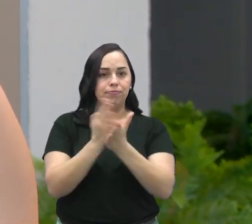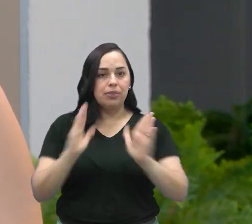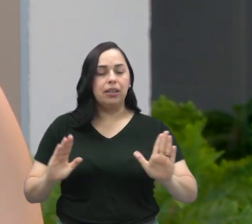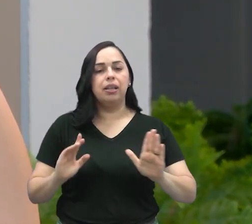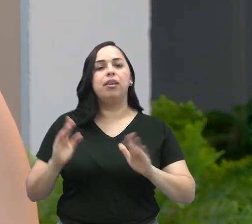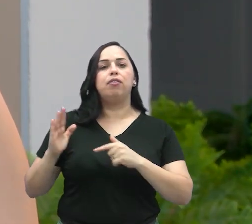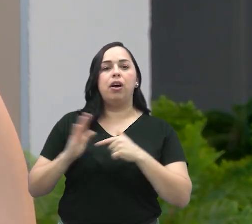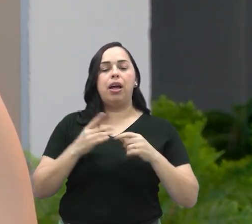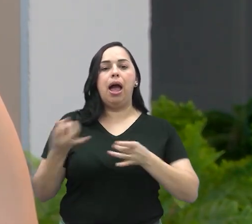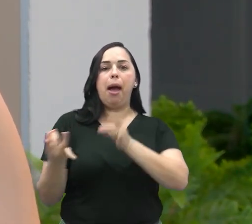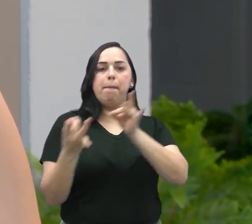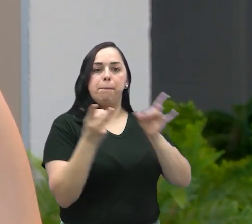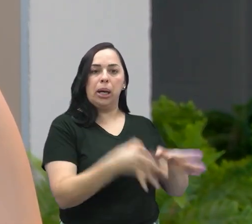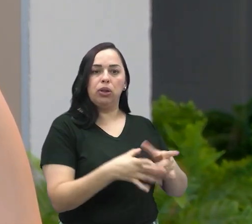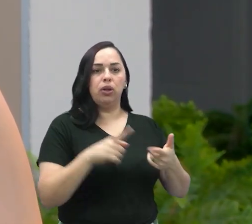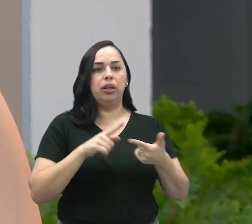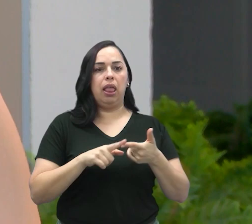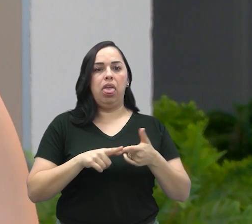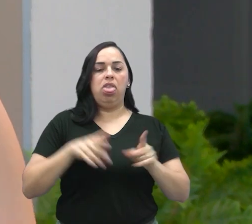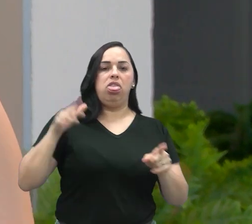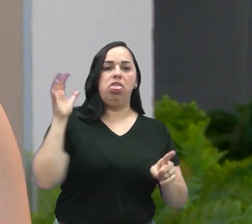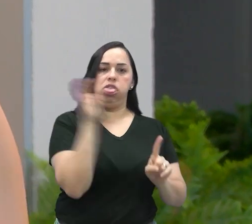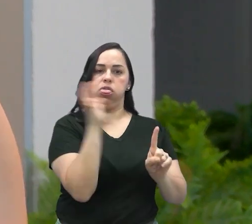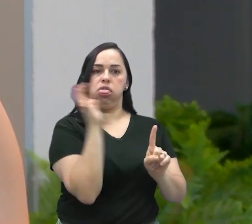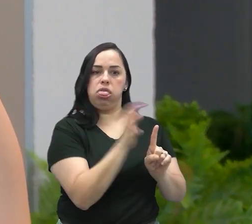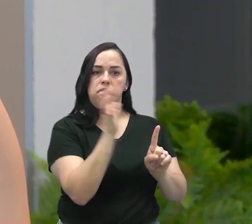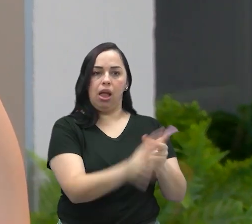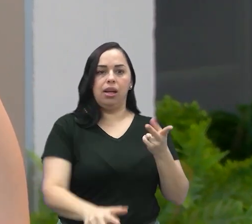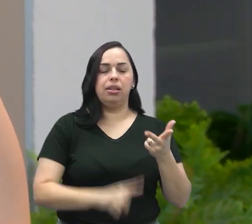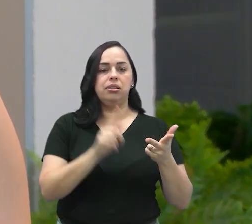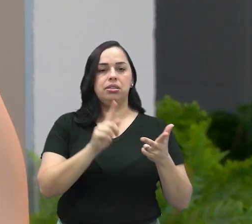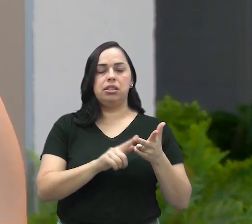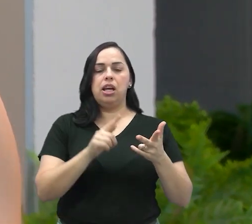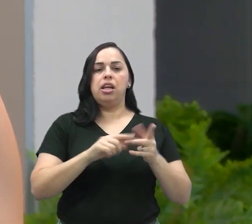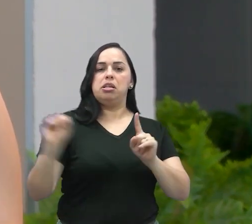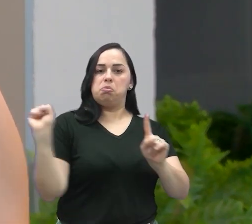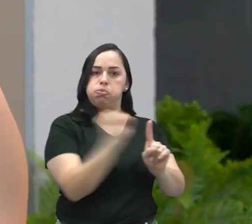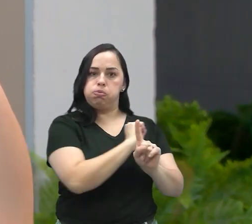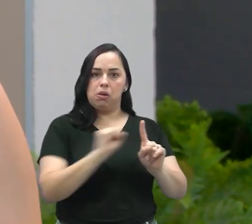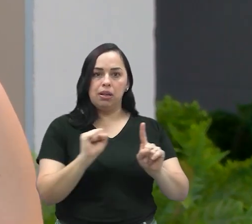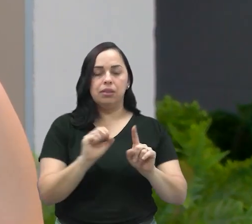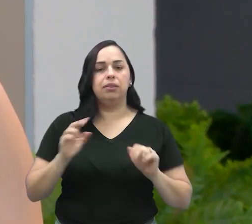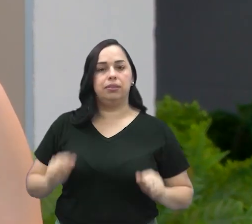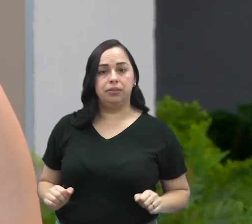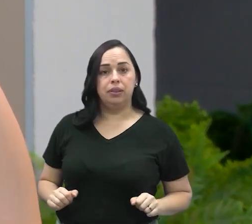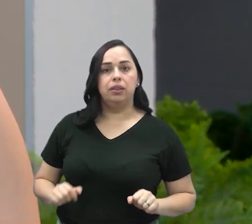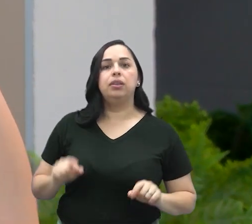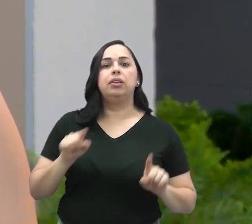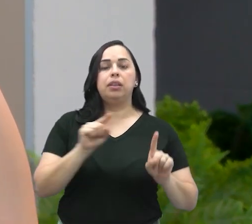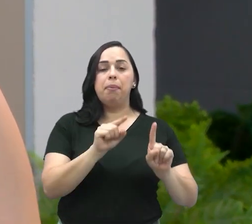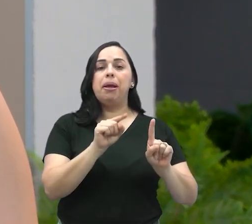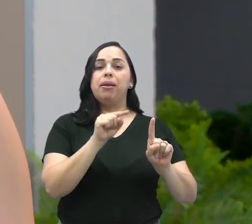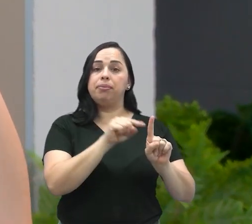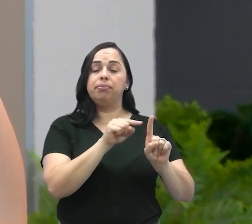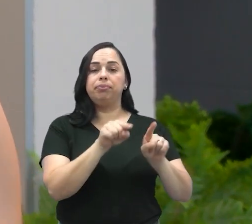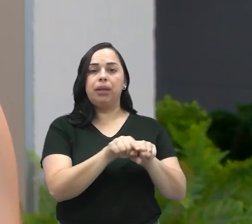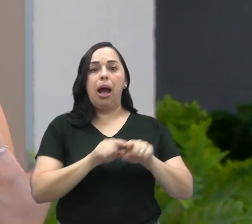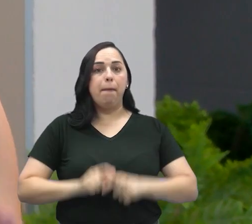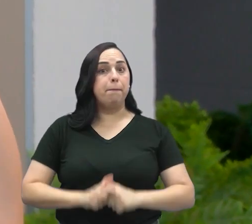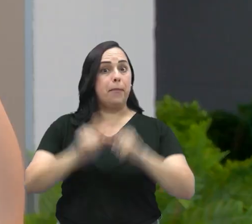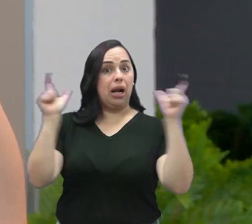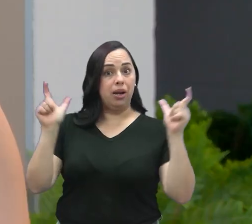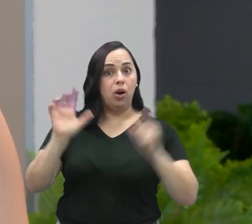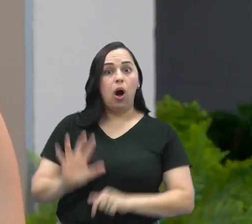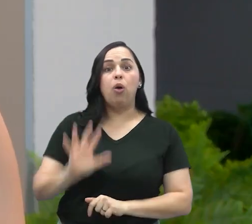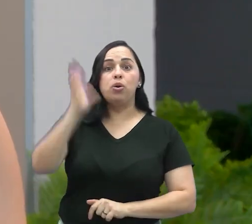até mesmo crise do pânico envolvendo os idosos, e isso prejudica, fazendo com que essas violações e agressões aconteçam por parte